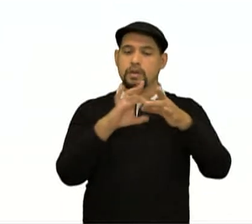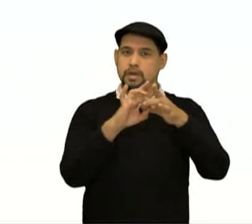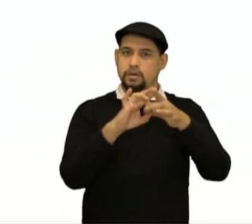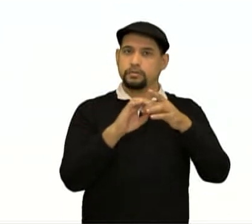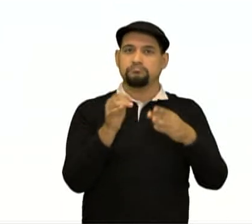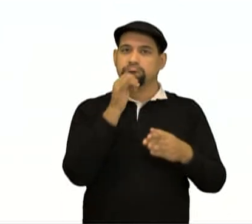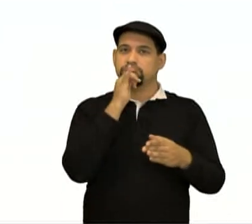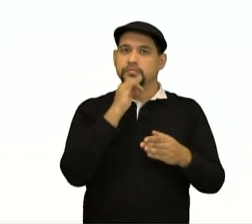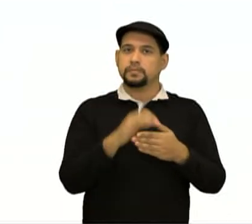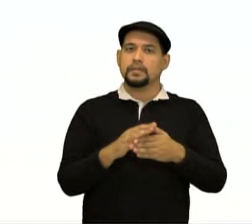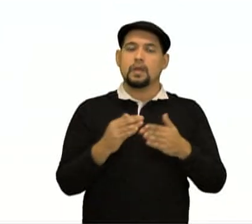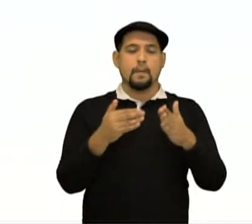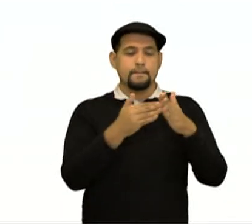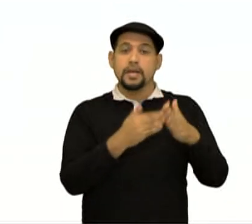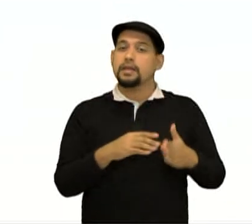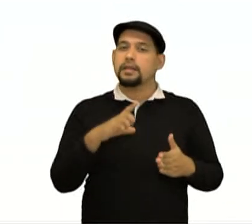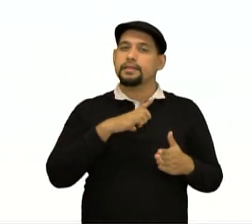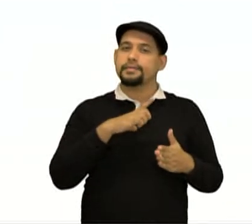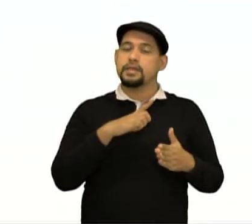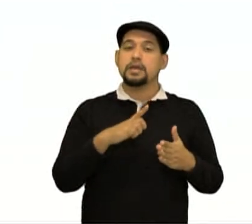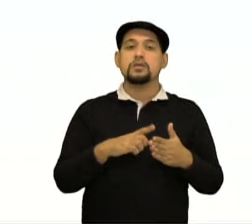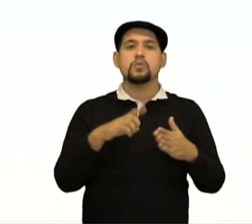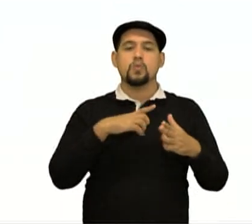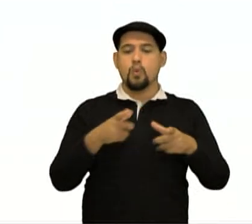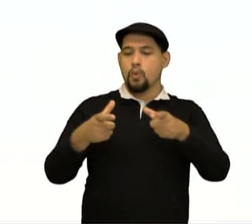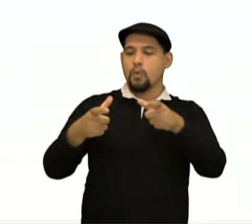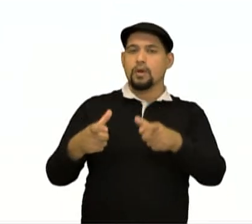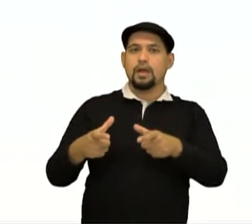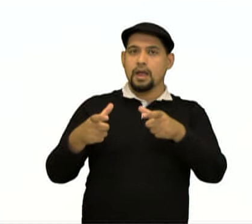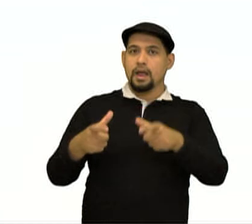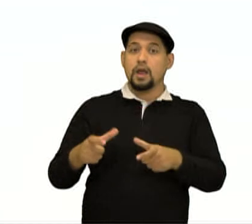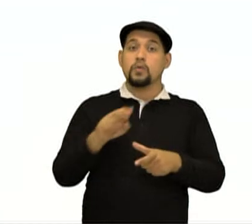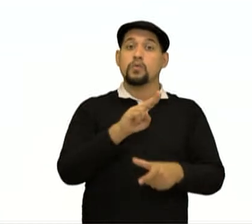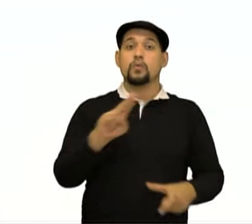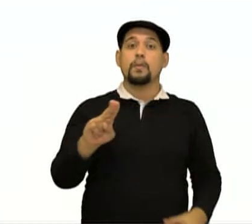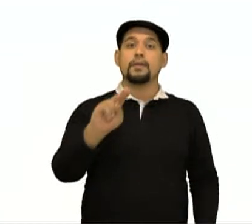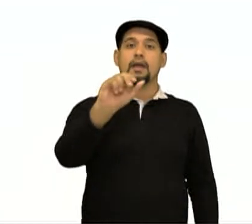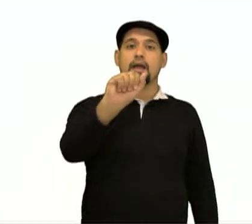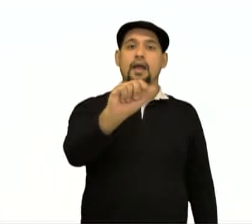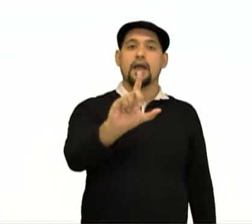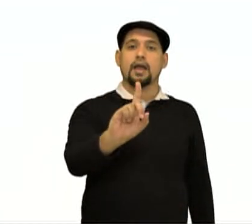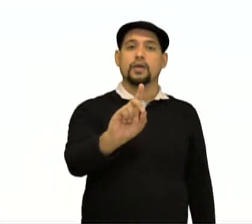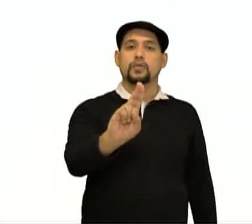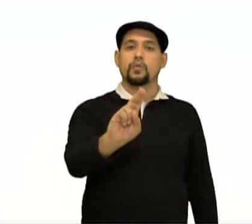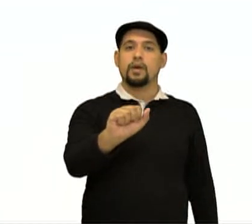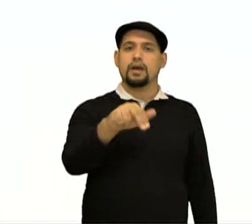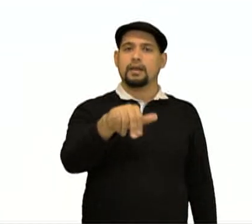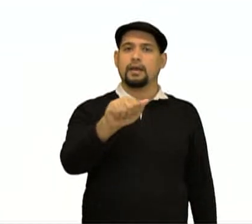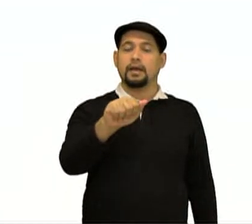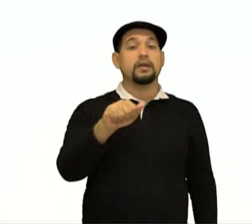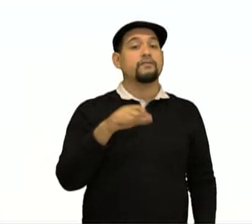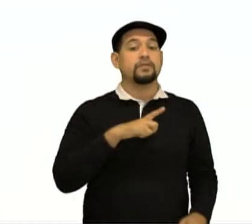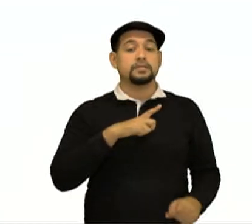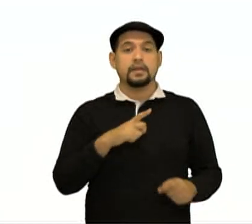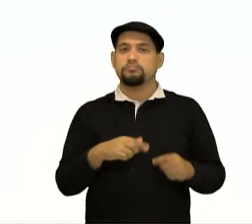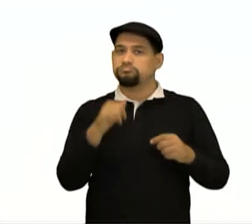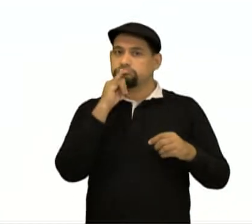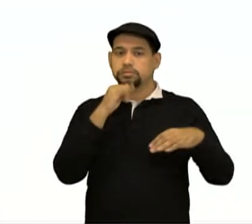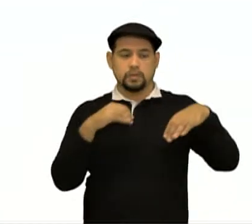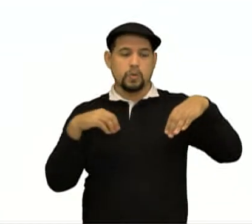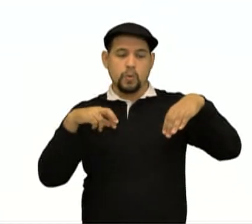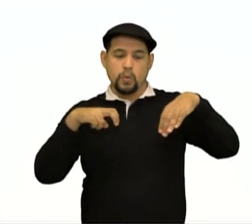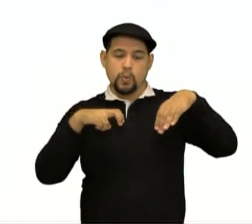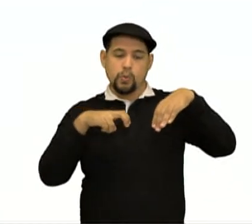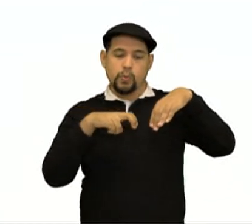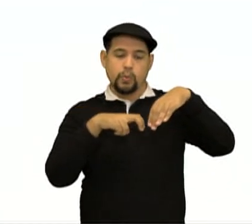perceba que tem uma estrutura física entre os países onde diz aduana que é onde você literalmente passa pela